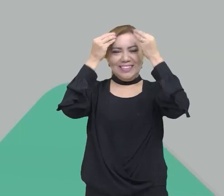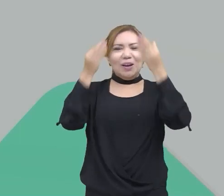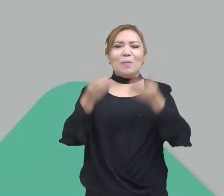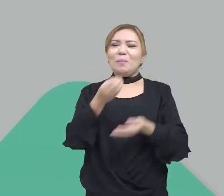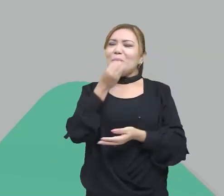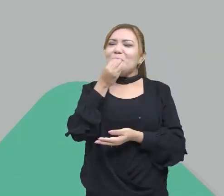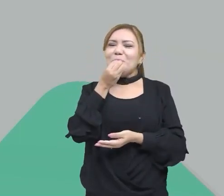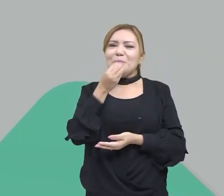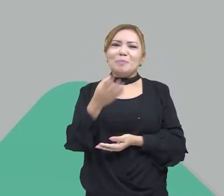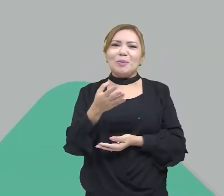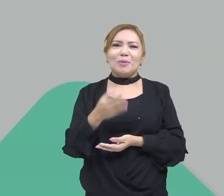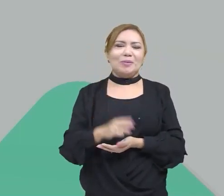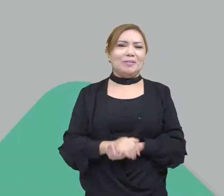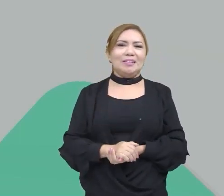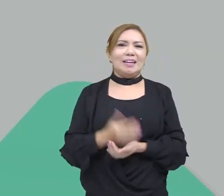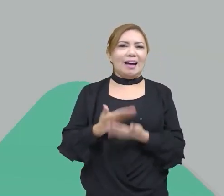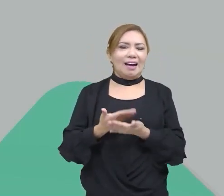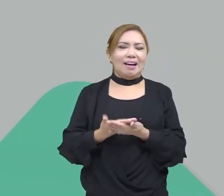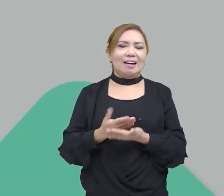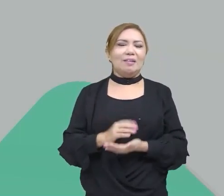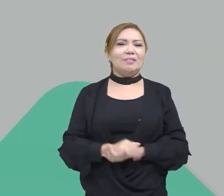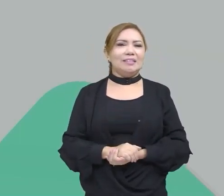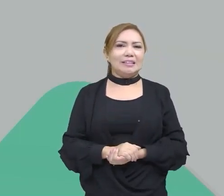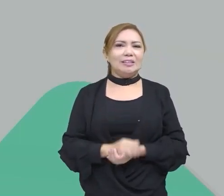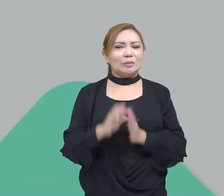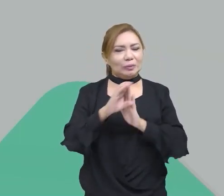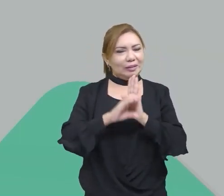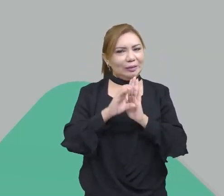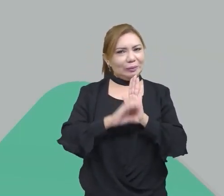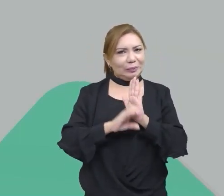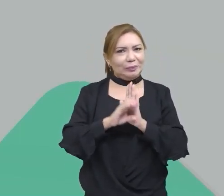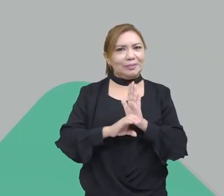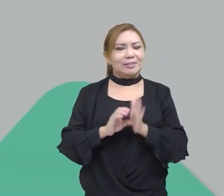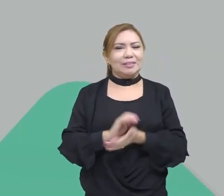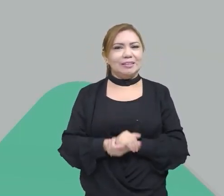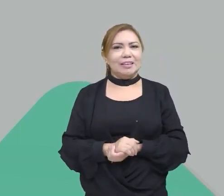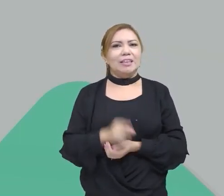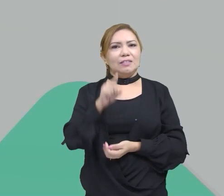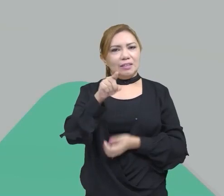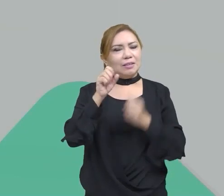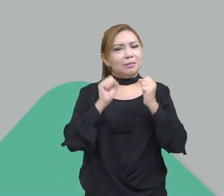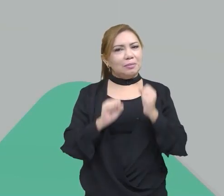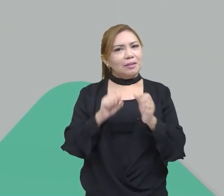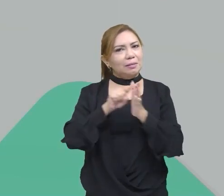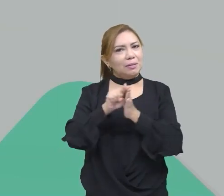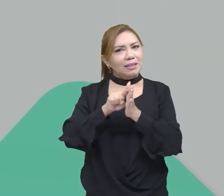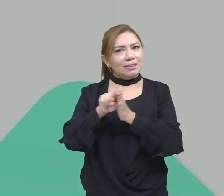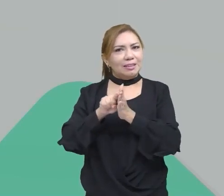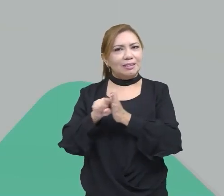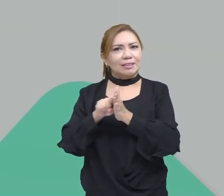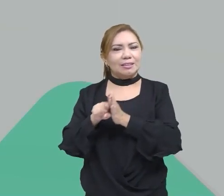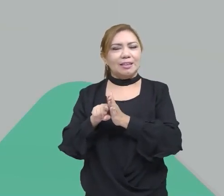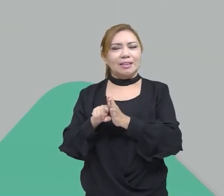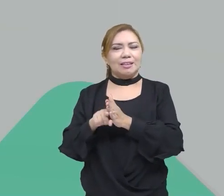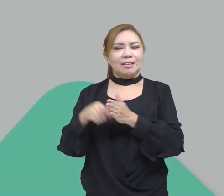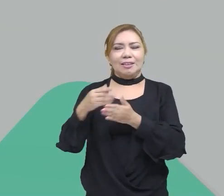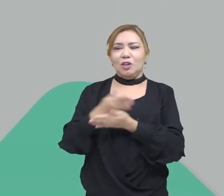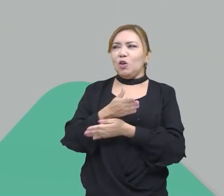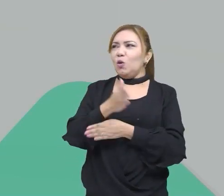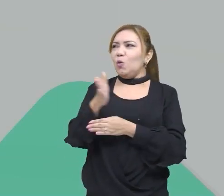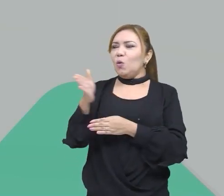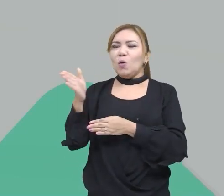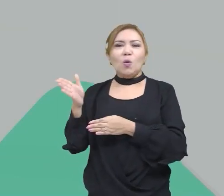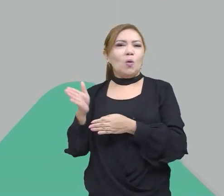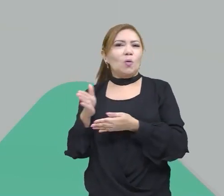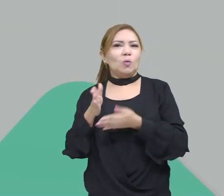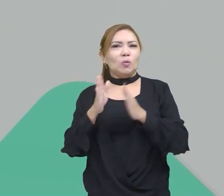Então, só lembrando que vocês podem também pesquisar esse conteúdo em outros livros, né? Você pode